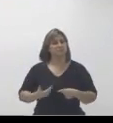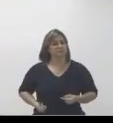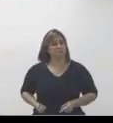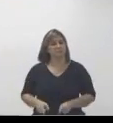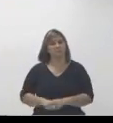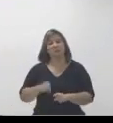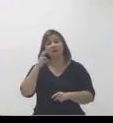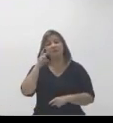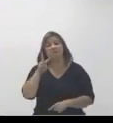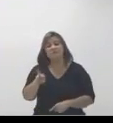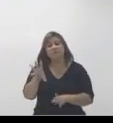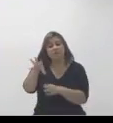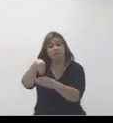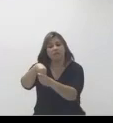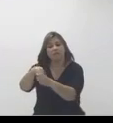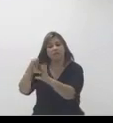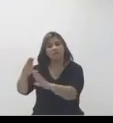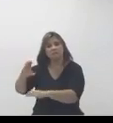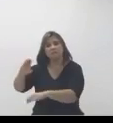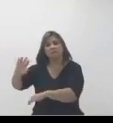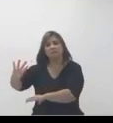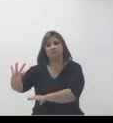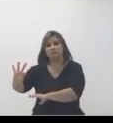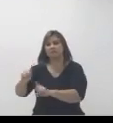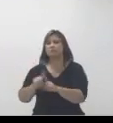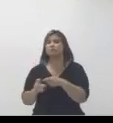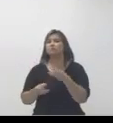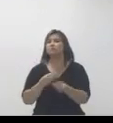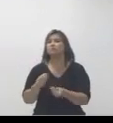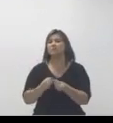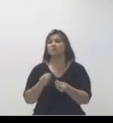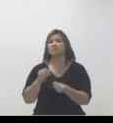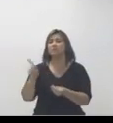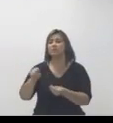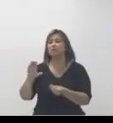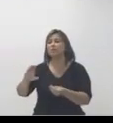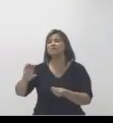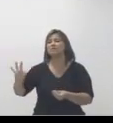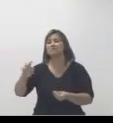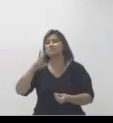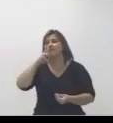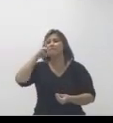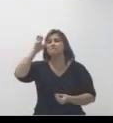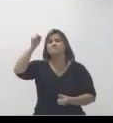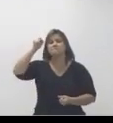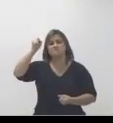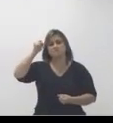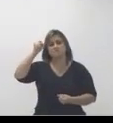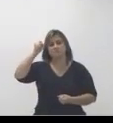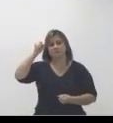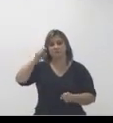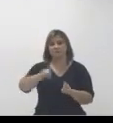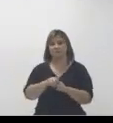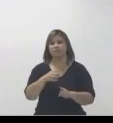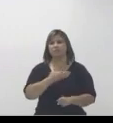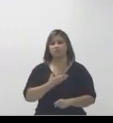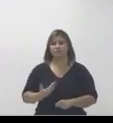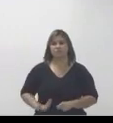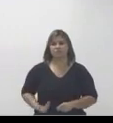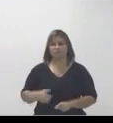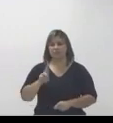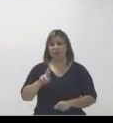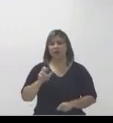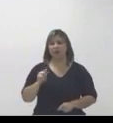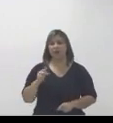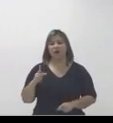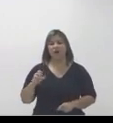terapêuticas não é que elas estão se estruturando para fortalecer a questão pública a rápida